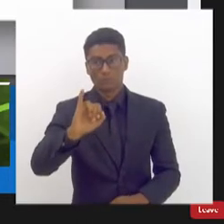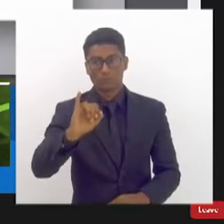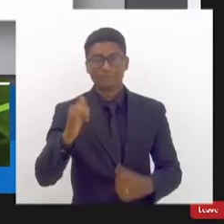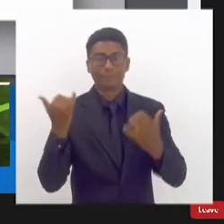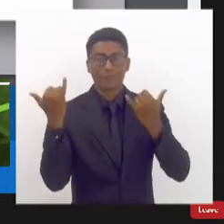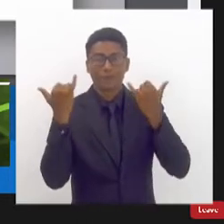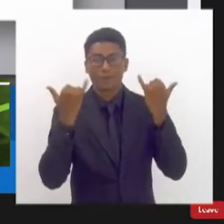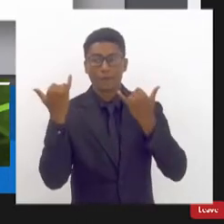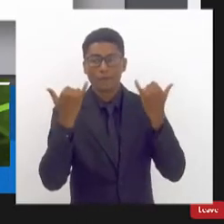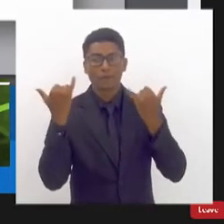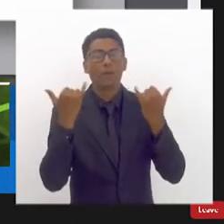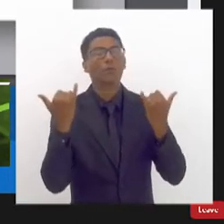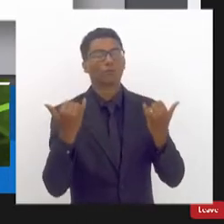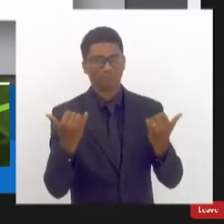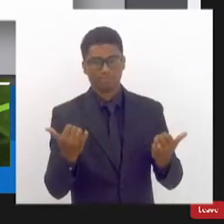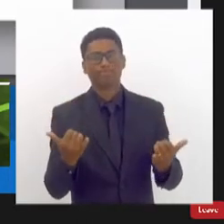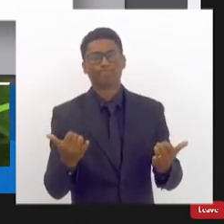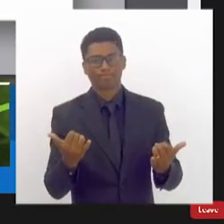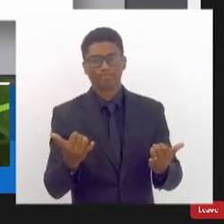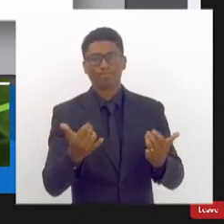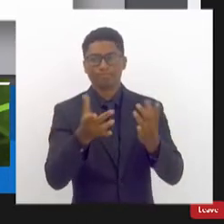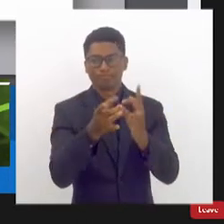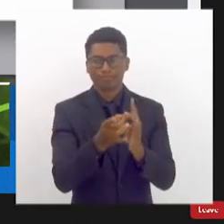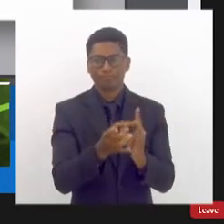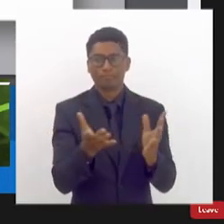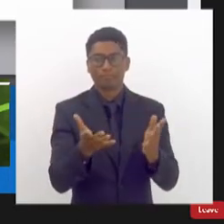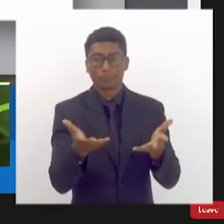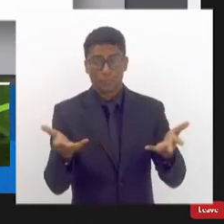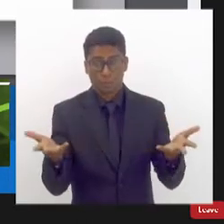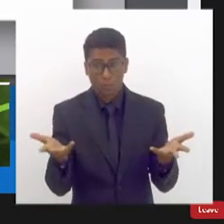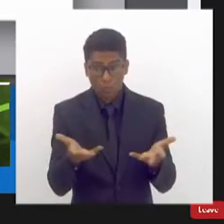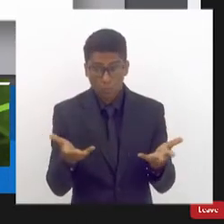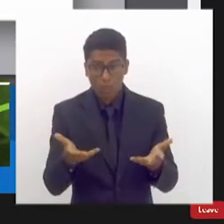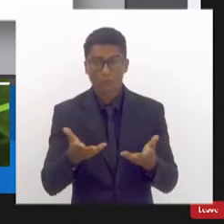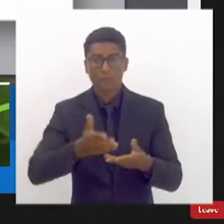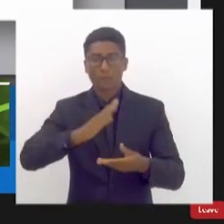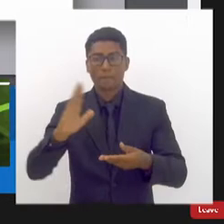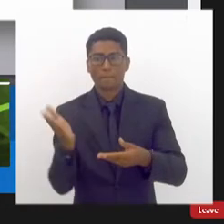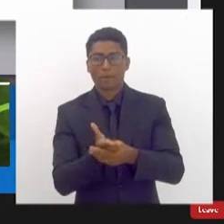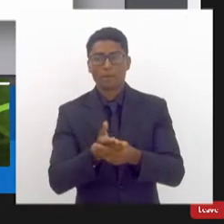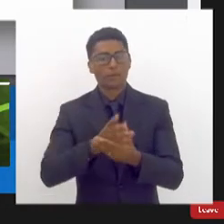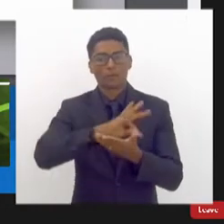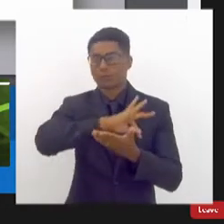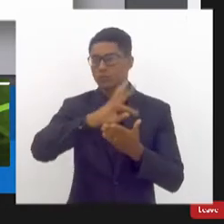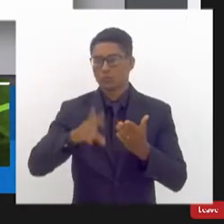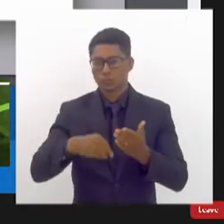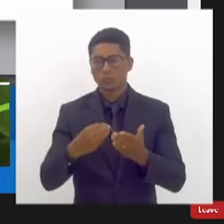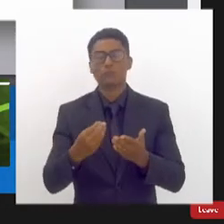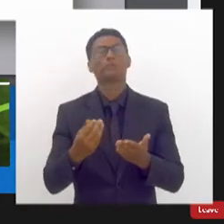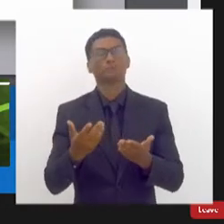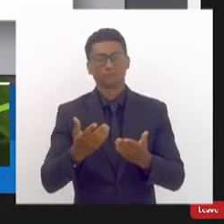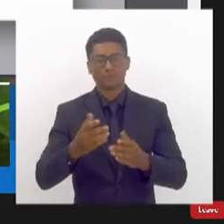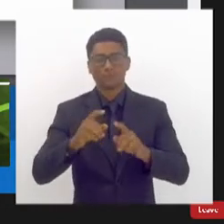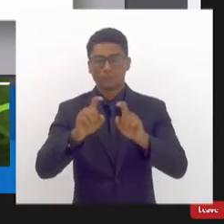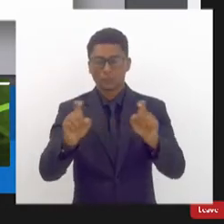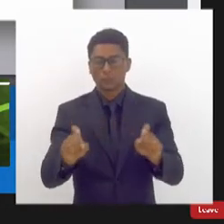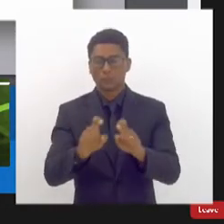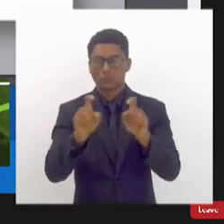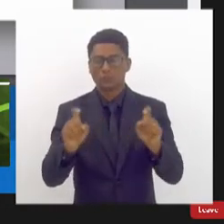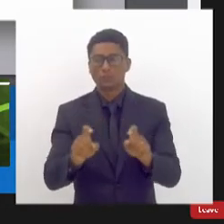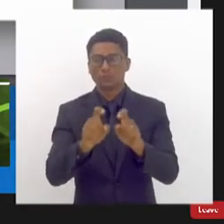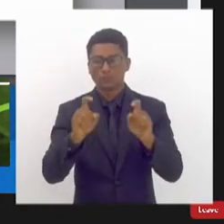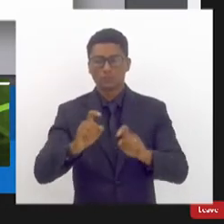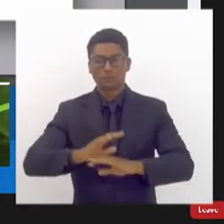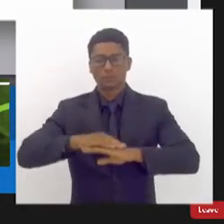último relatório, que foi alcançada. Hoje, todos os processos que tramitam no Conselho Estadual de Educação são informatizados. Não existe mais